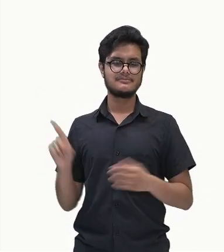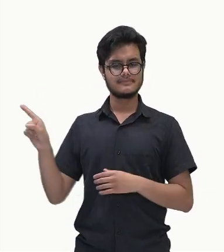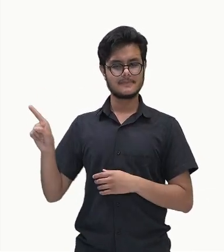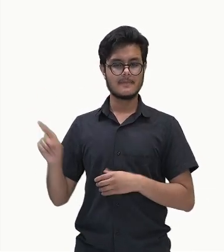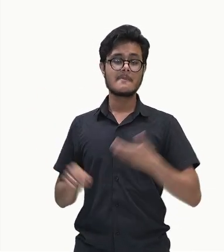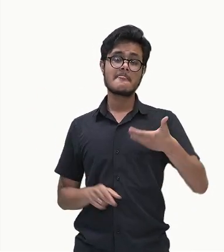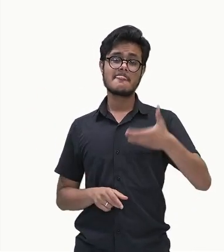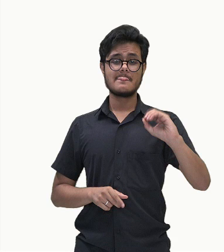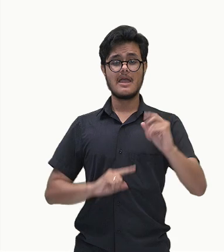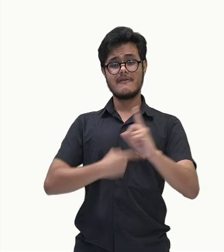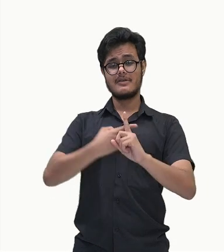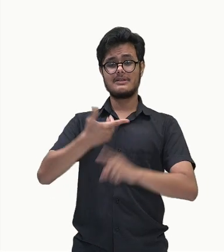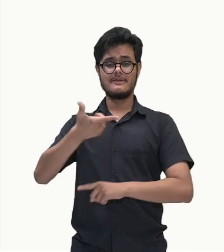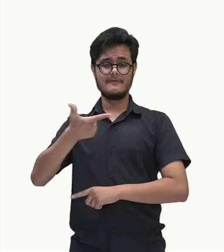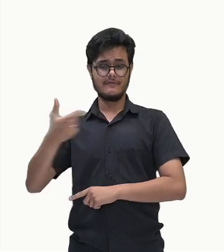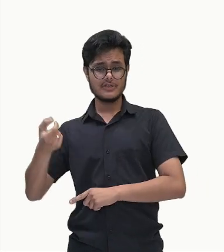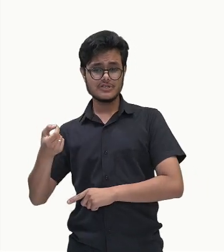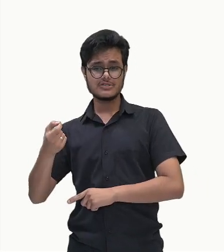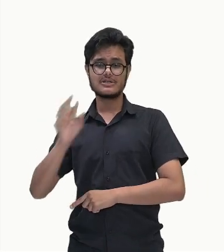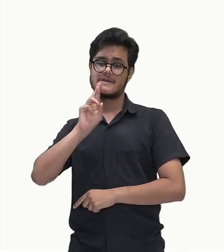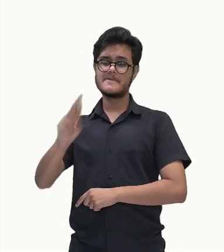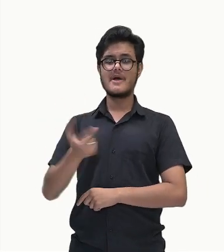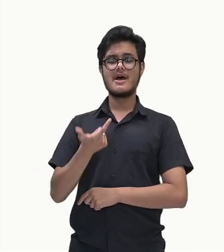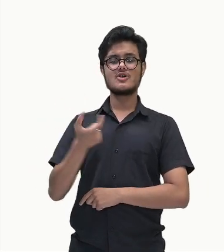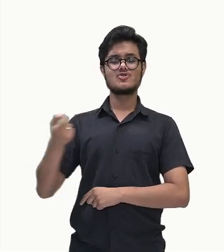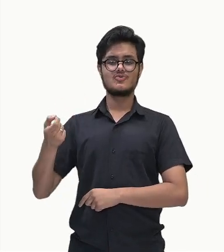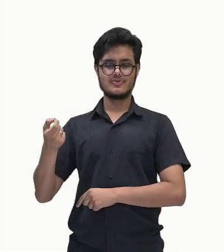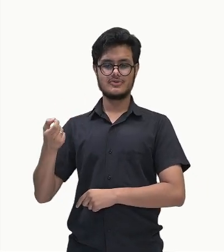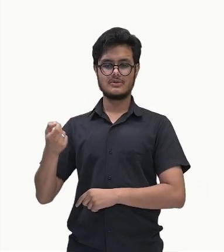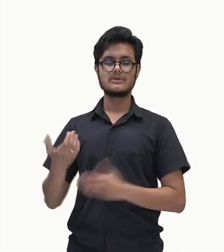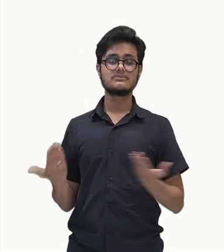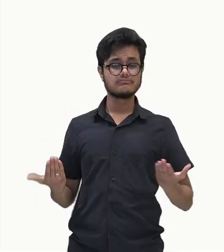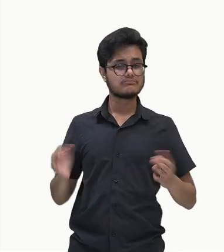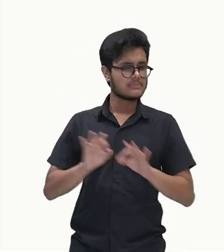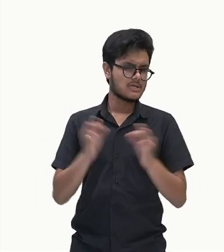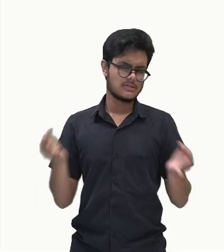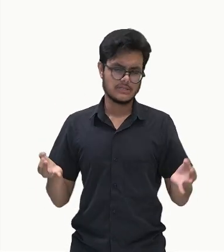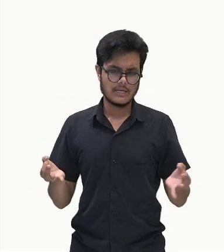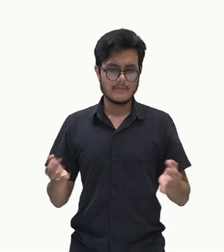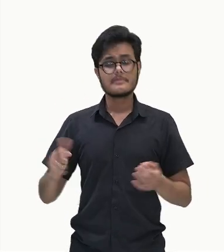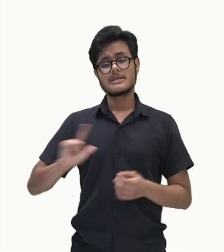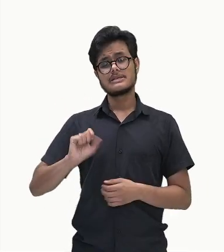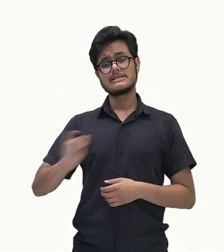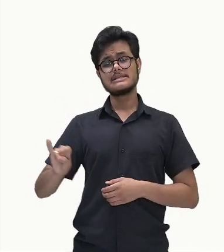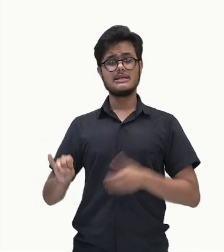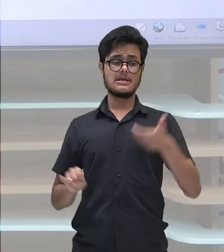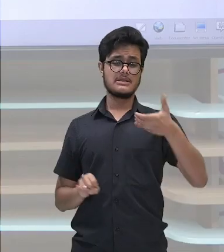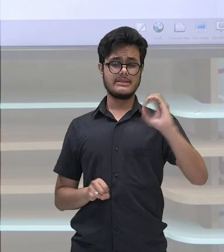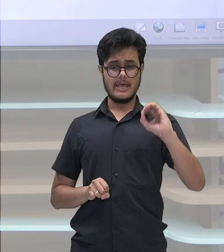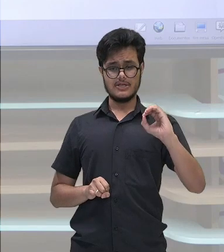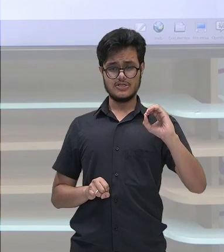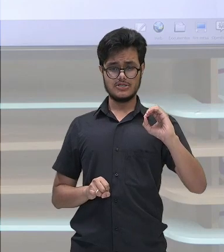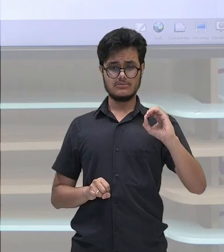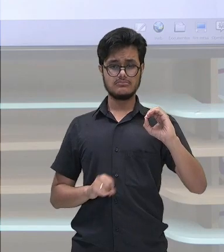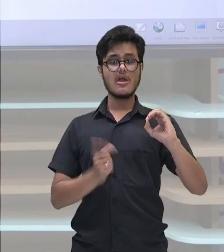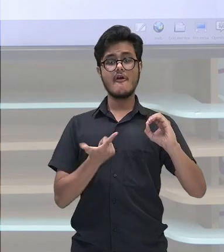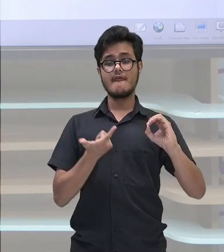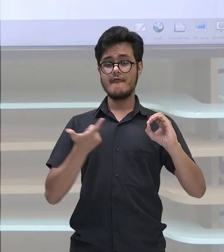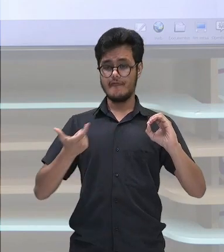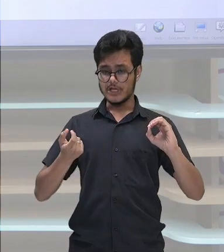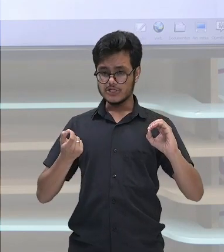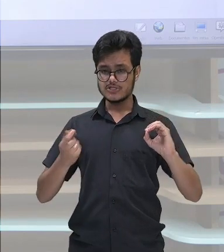10 x 20 que dá 200 Então olha só com 10 nomes diferentes e 20